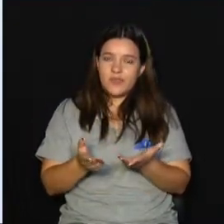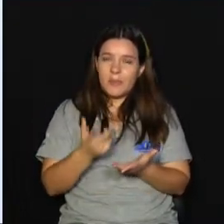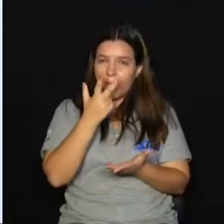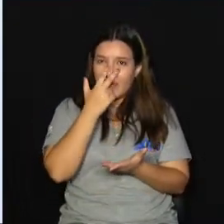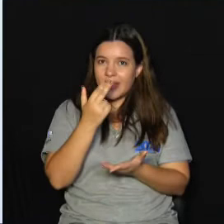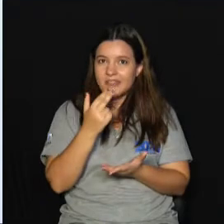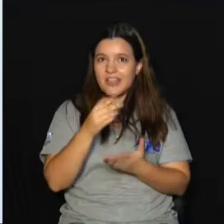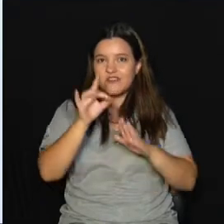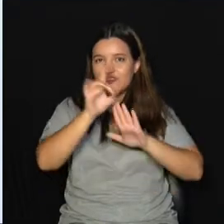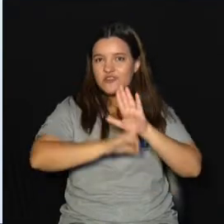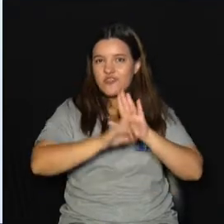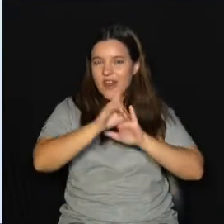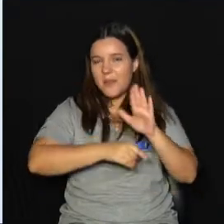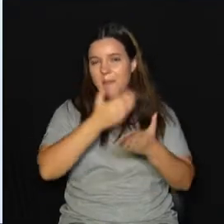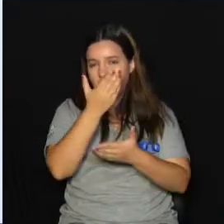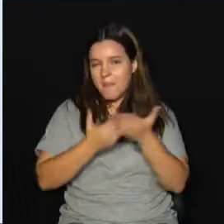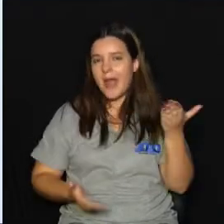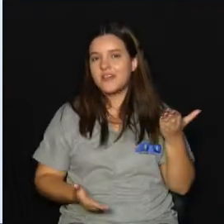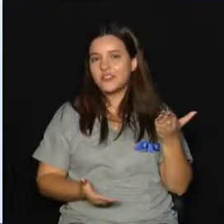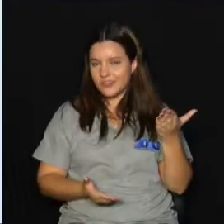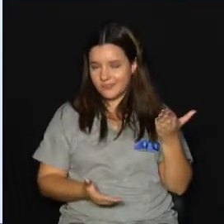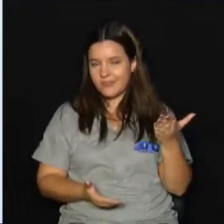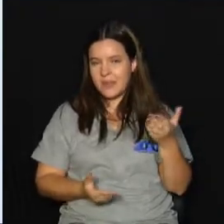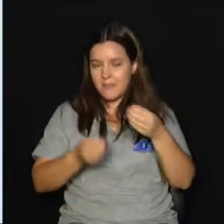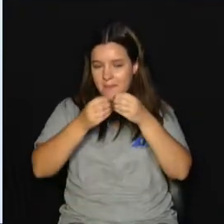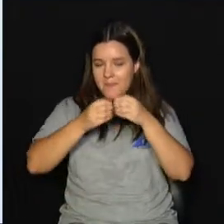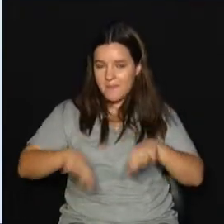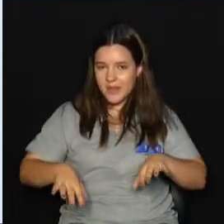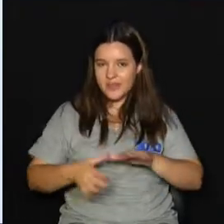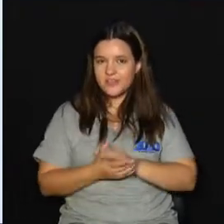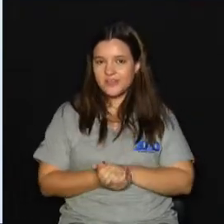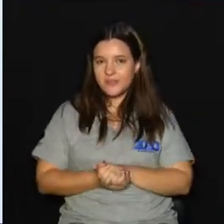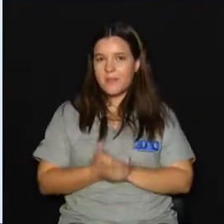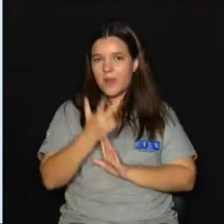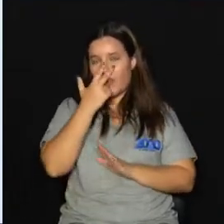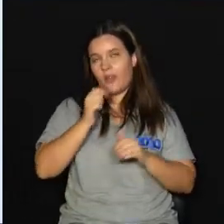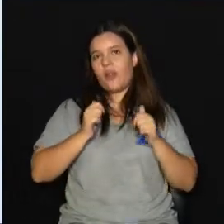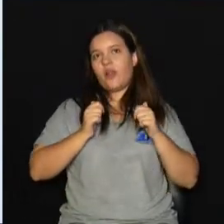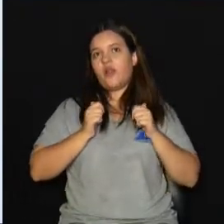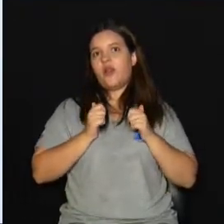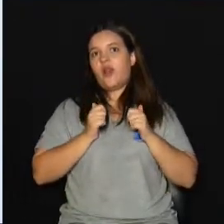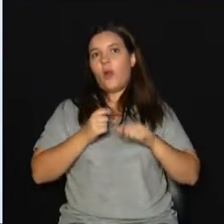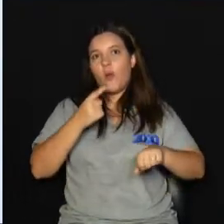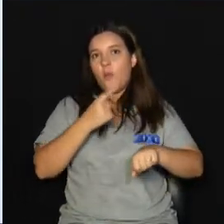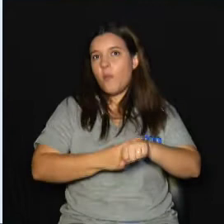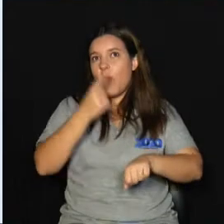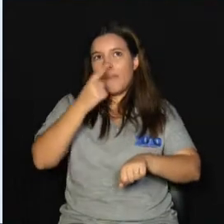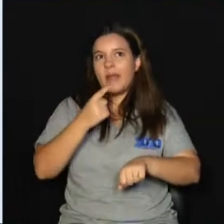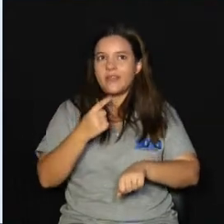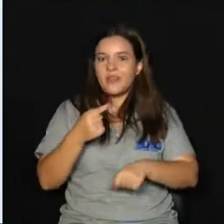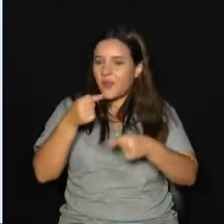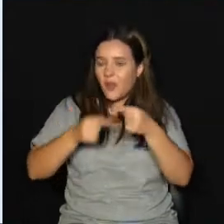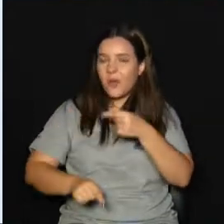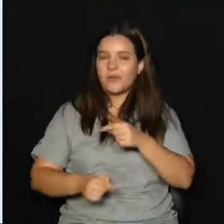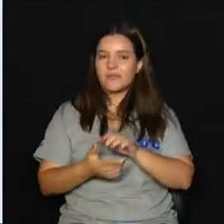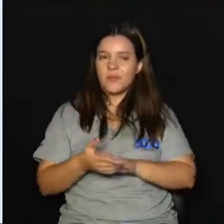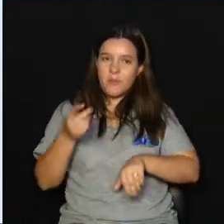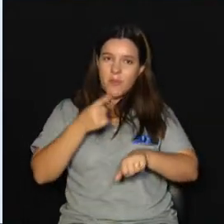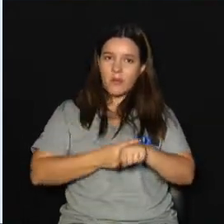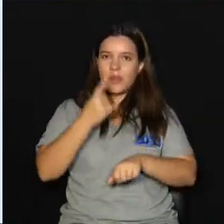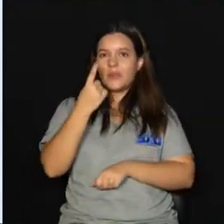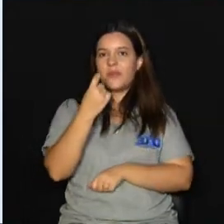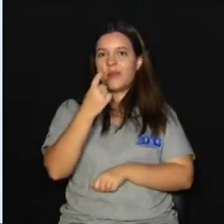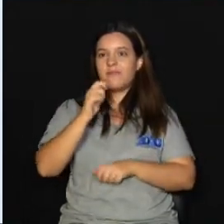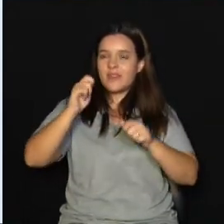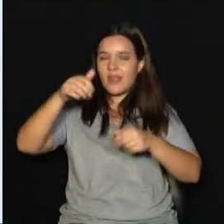ou deixa de votar, você está se ausentando de uma disputa. E é um momento, é rapidinho, né? É um momento único ali que você pode